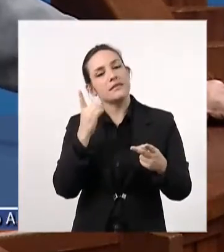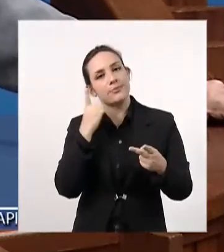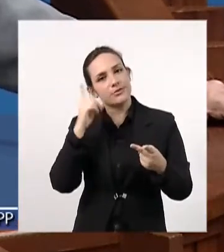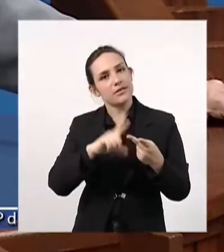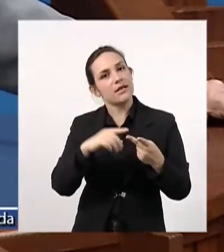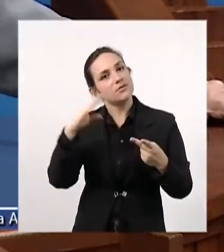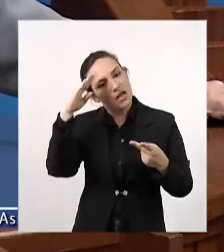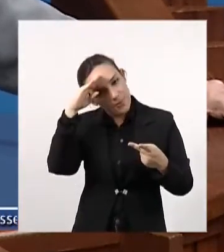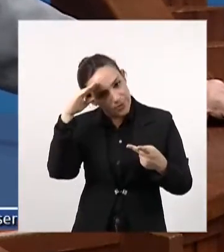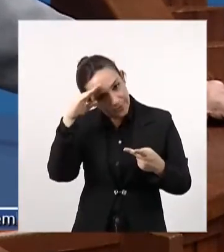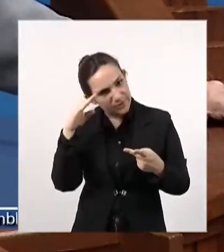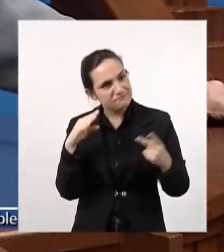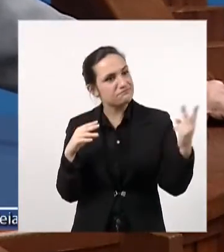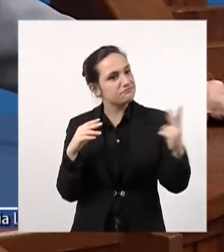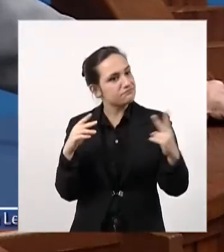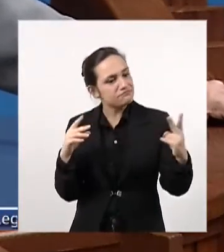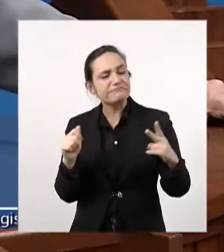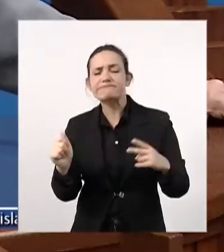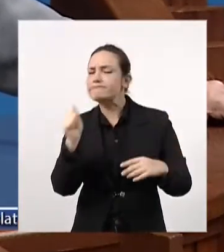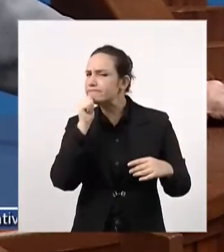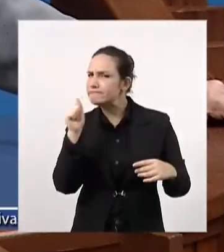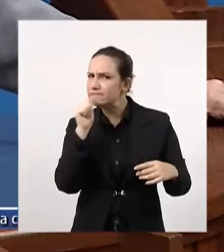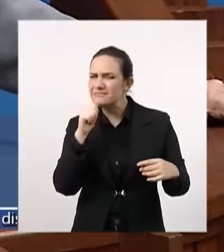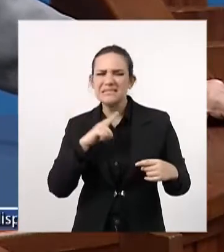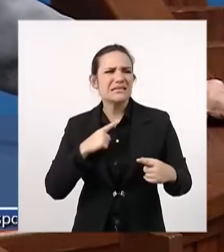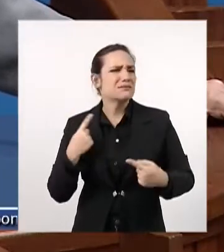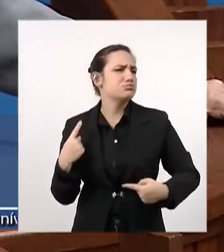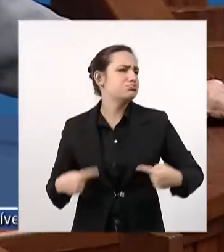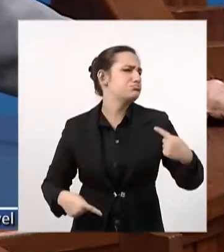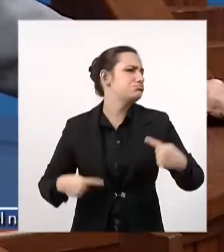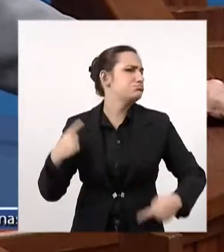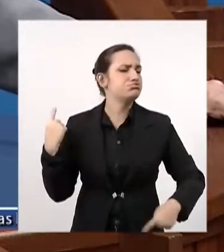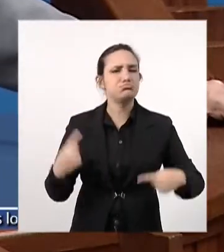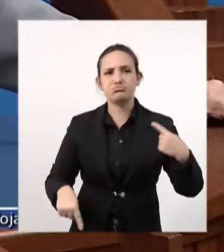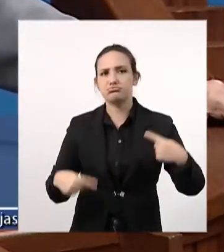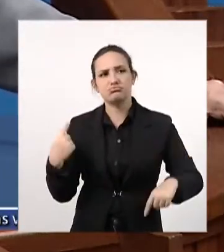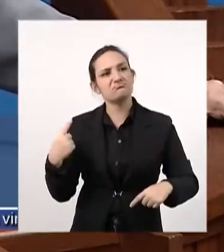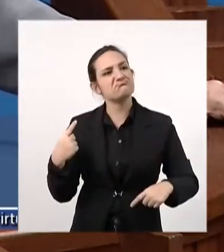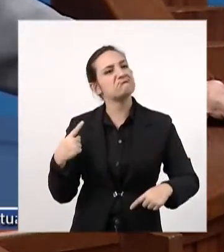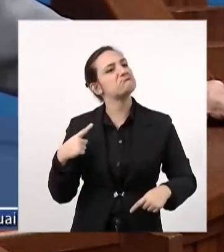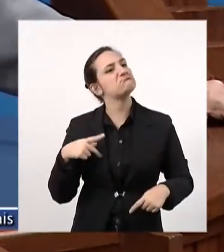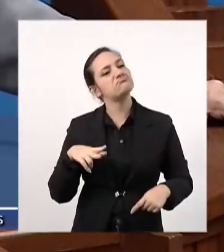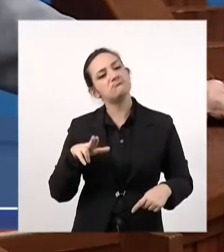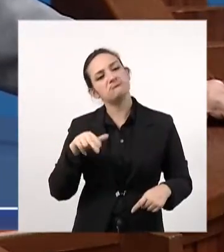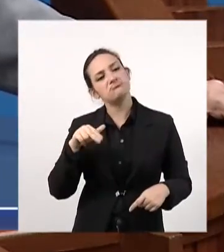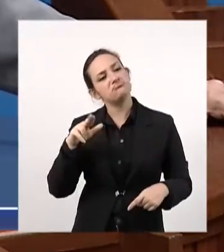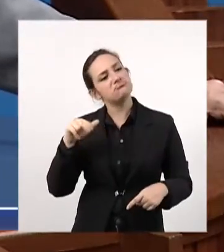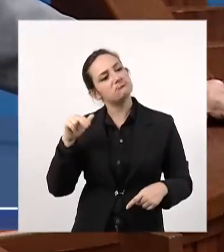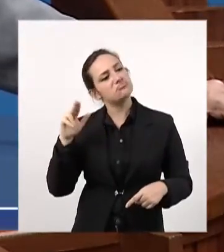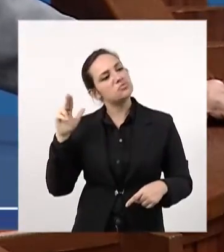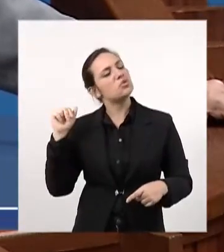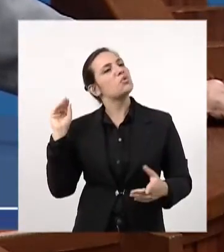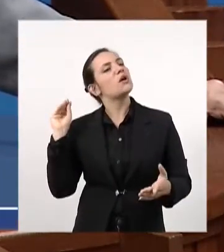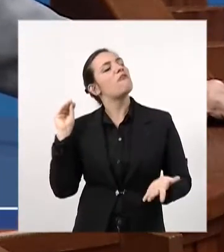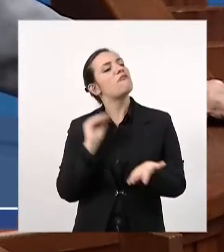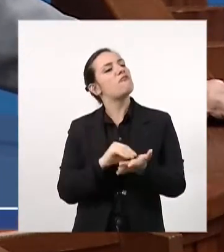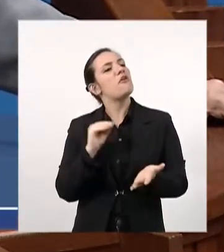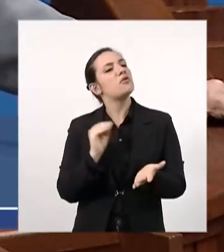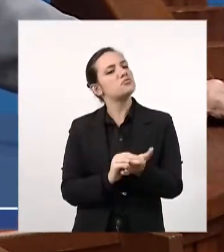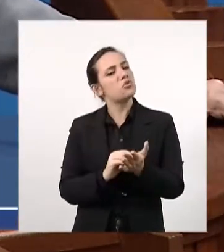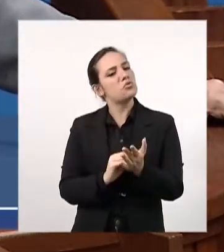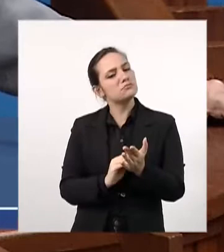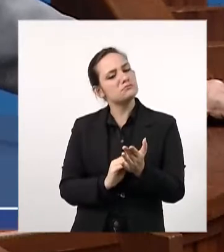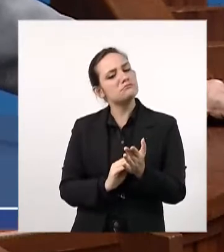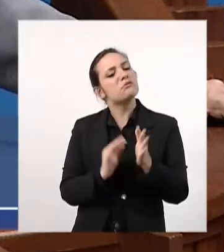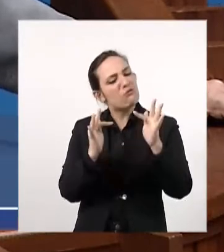Cabalmi, mesmo nas discussões mais áridas, nunca faltou o dever de lealdade. O